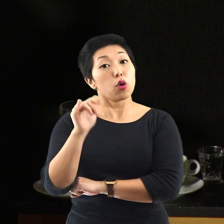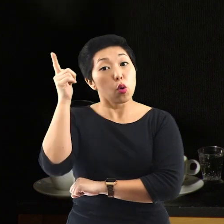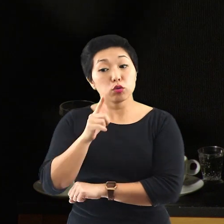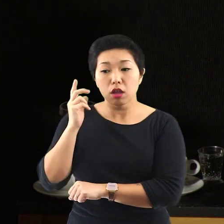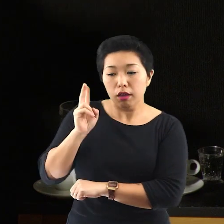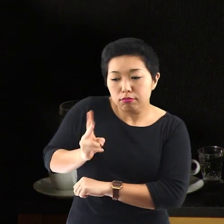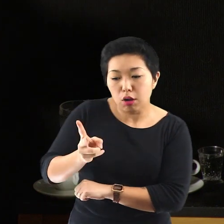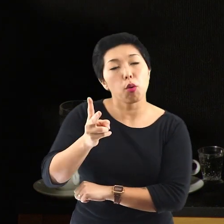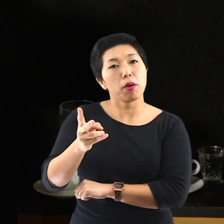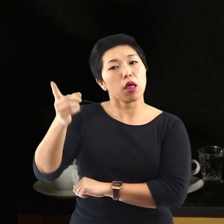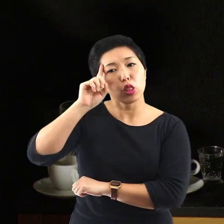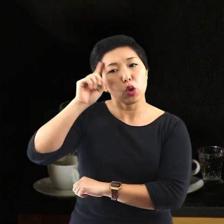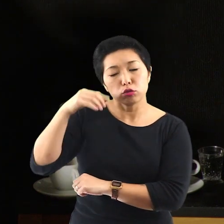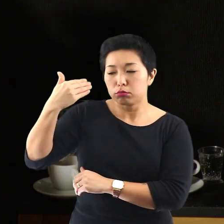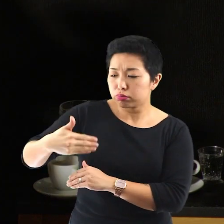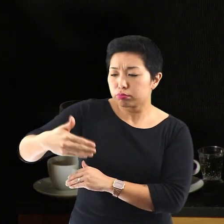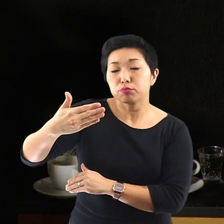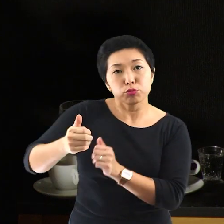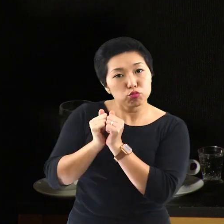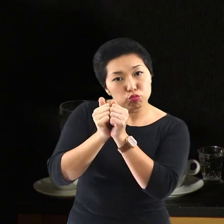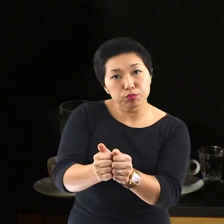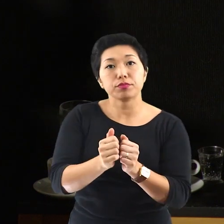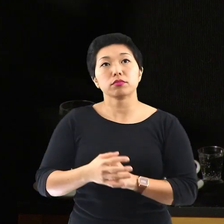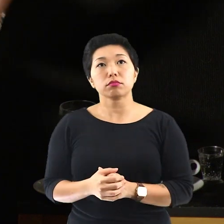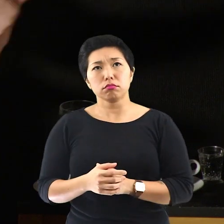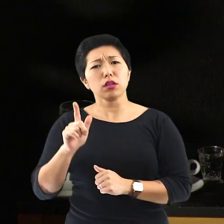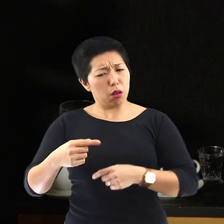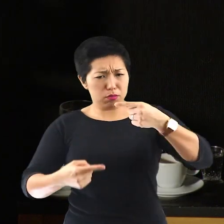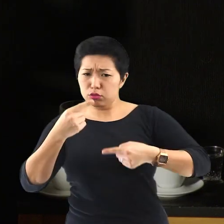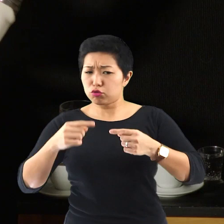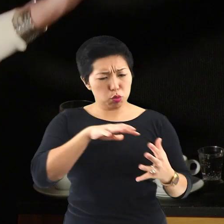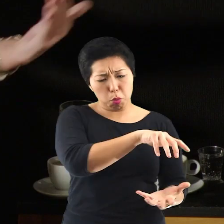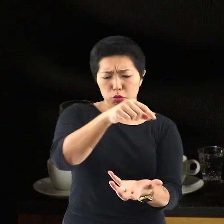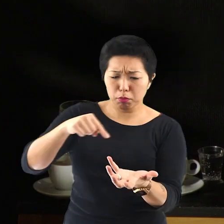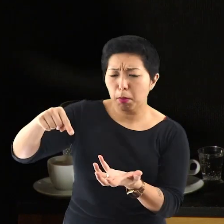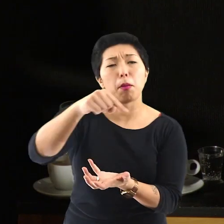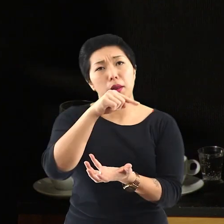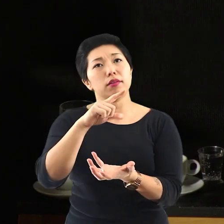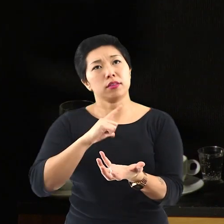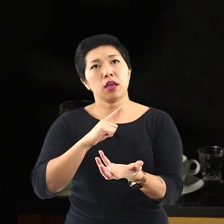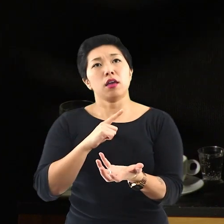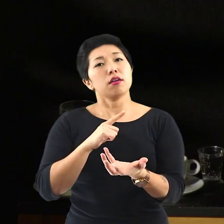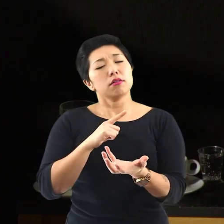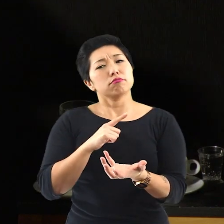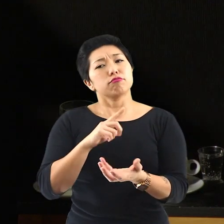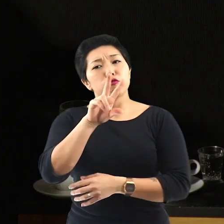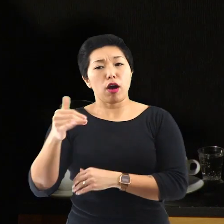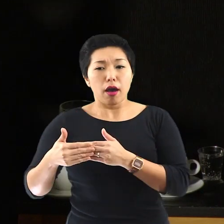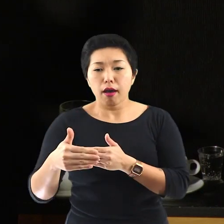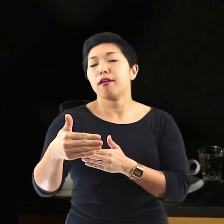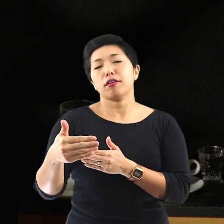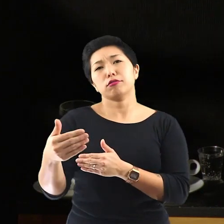e isso é uma coisa importante. Agora, é uma discussão que está vindo pelo mundo e que vão aparecer novas formas